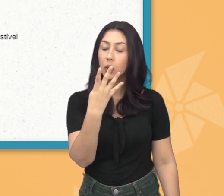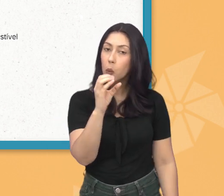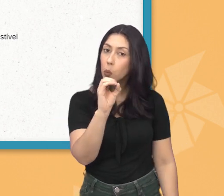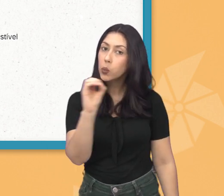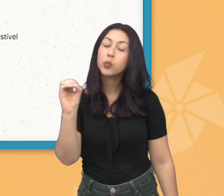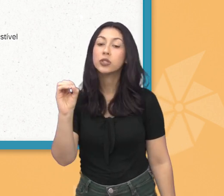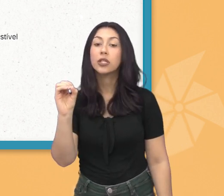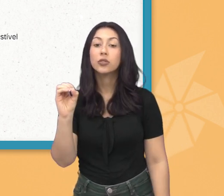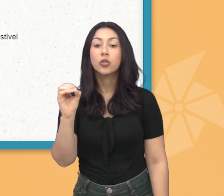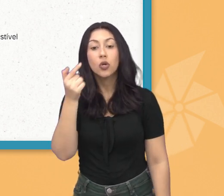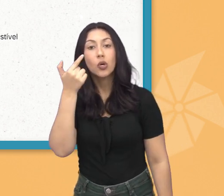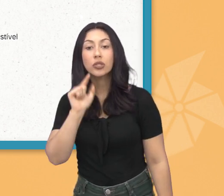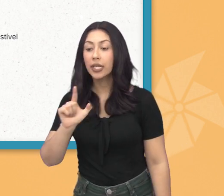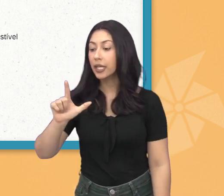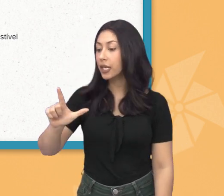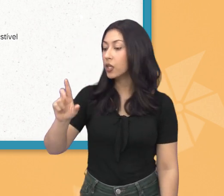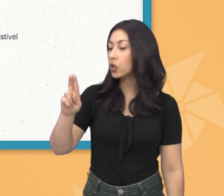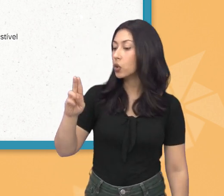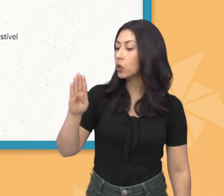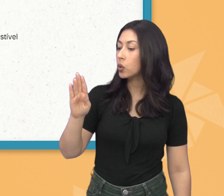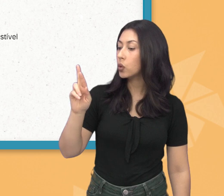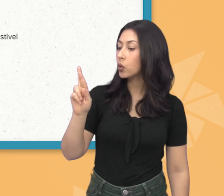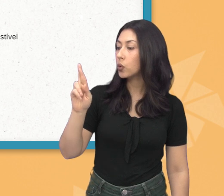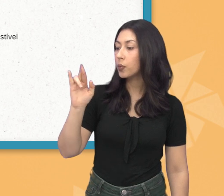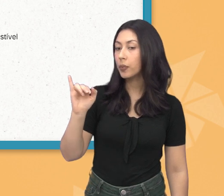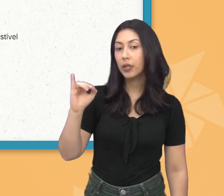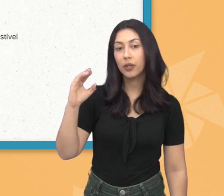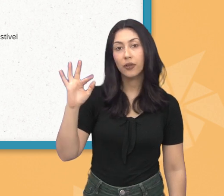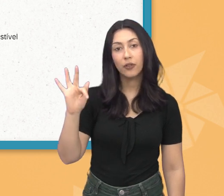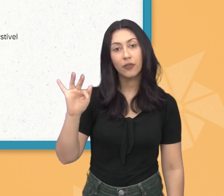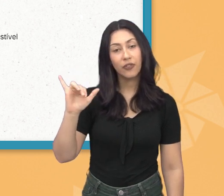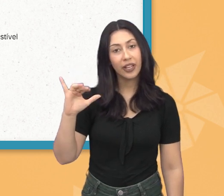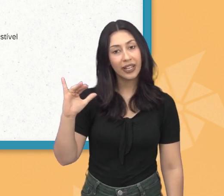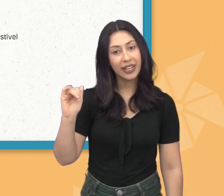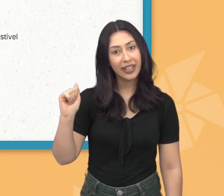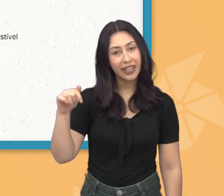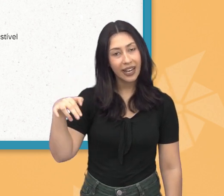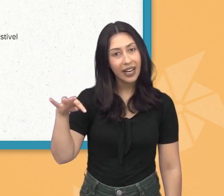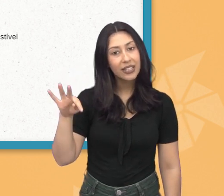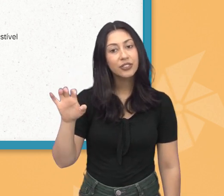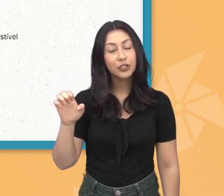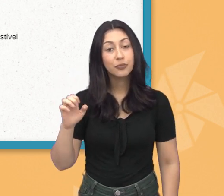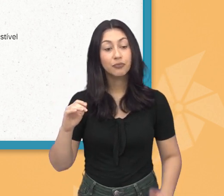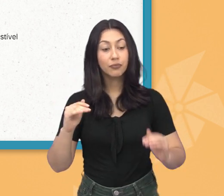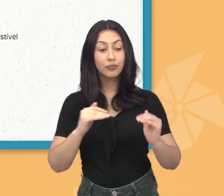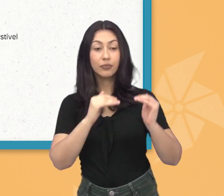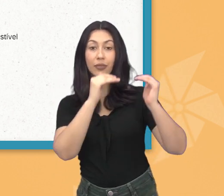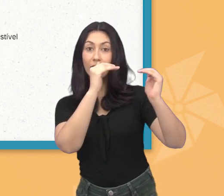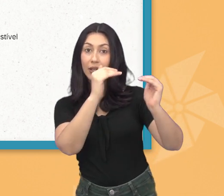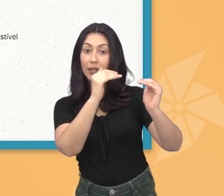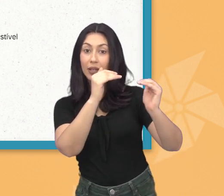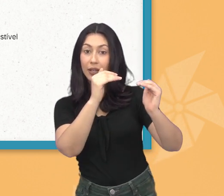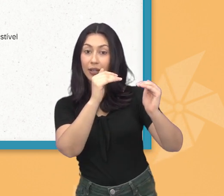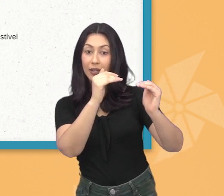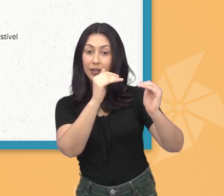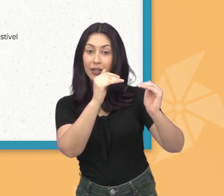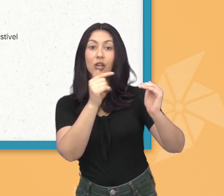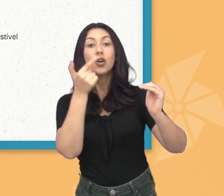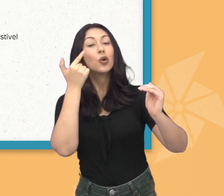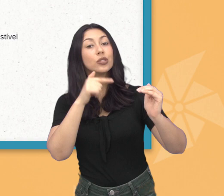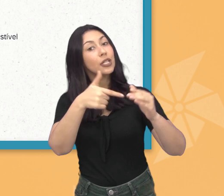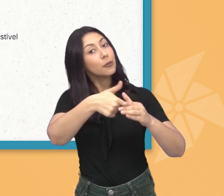gente consegue retirar o lubrificante, a parafina, o asfalto, né? O piche. A 370 graus Celsius a gente obtém o